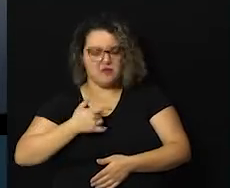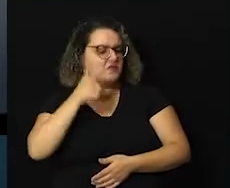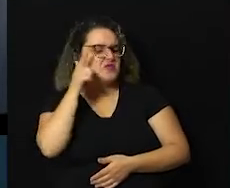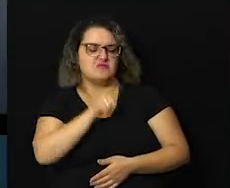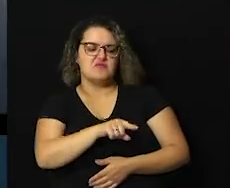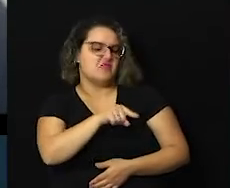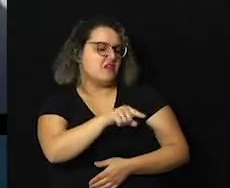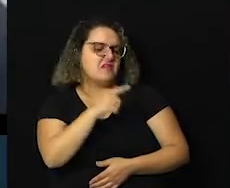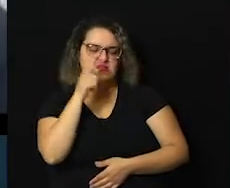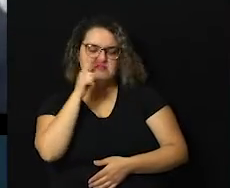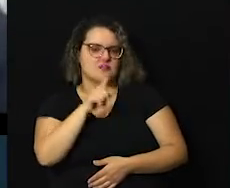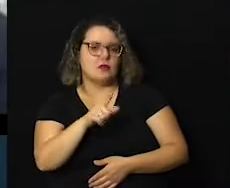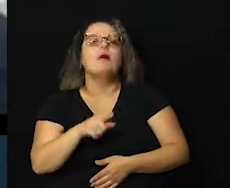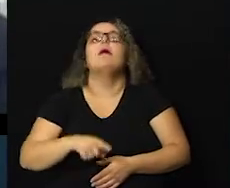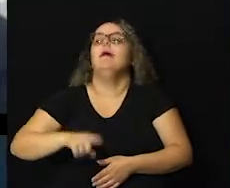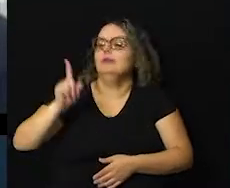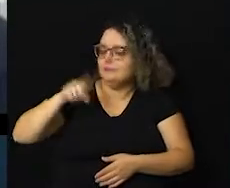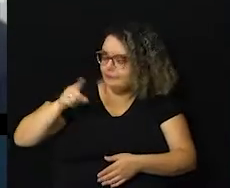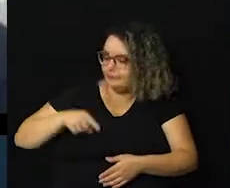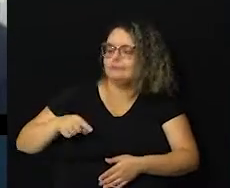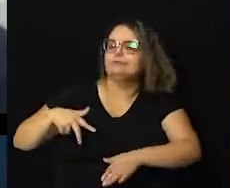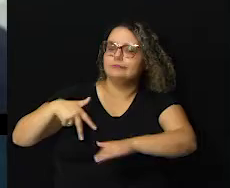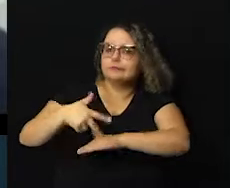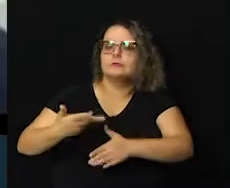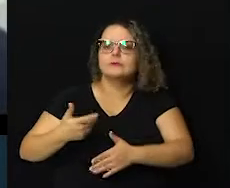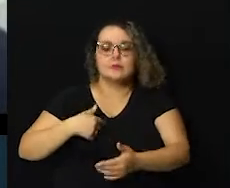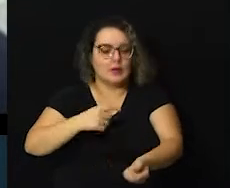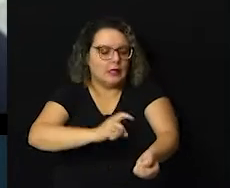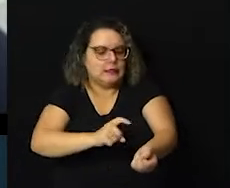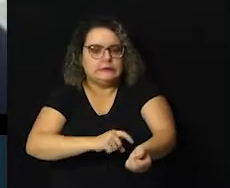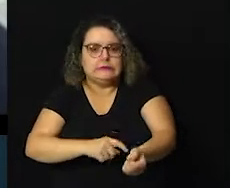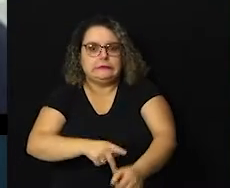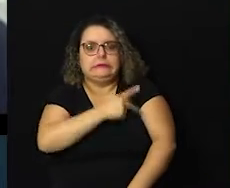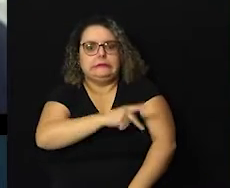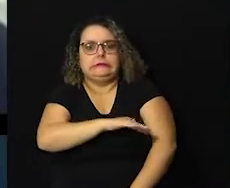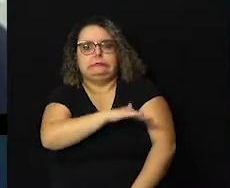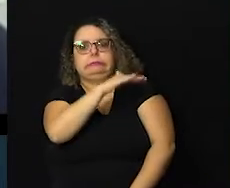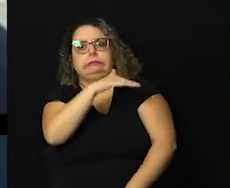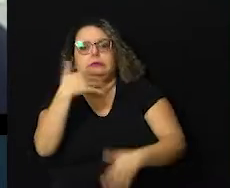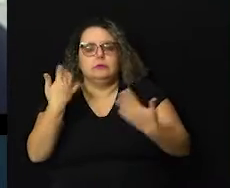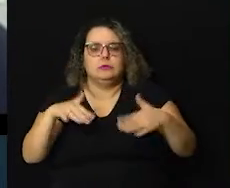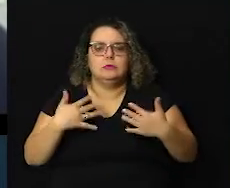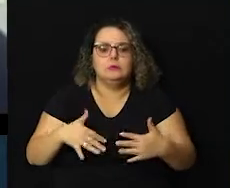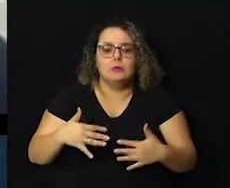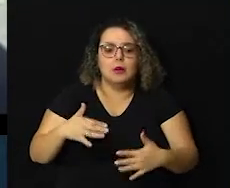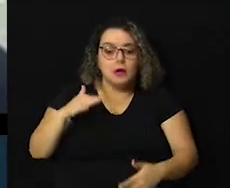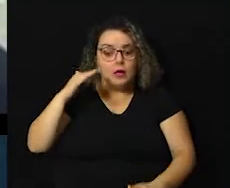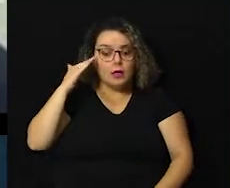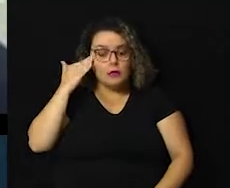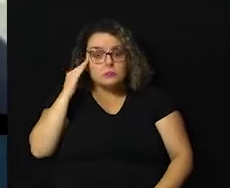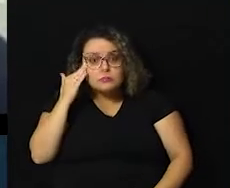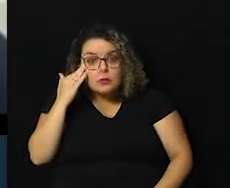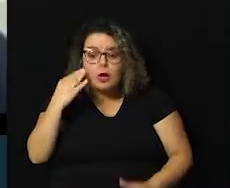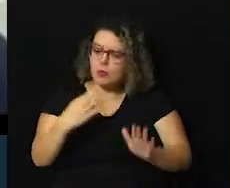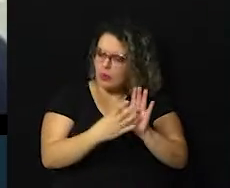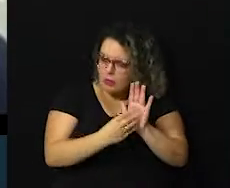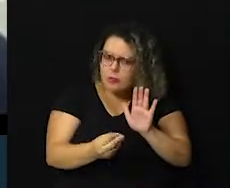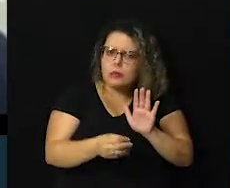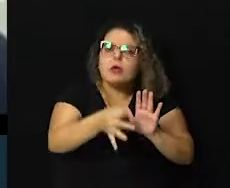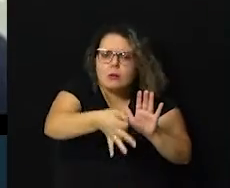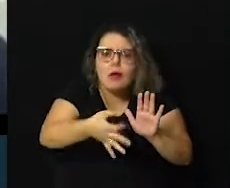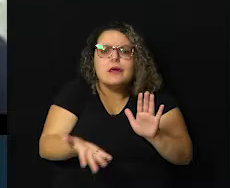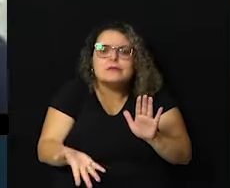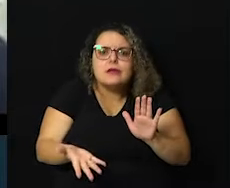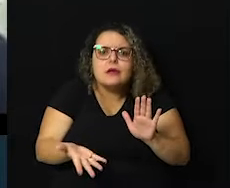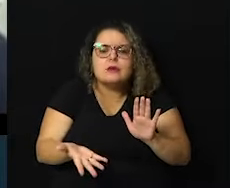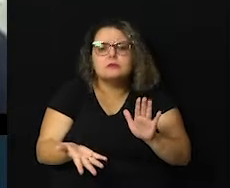conseguir fazer aí que eu vou fazer bem né E aí foi muito estresse fui parar no hospital com pressão alta para decidir entende que aquilo que ele modelo